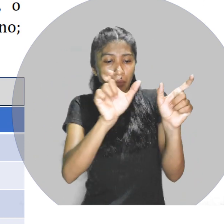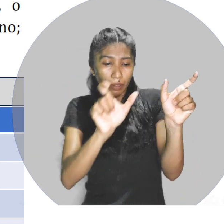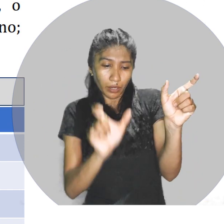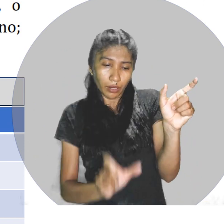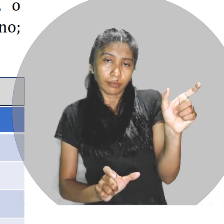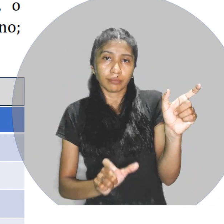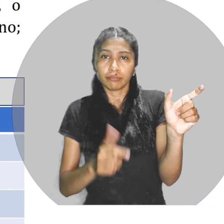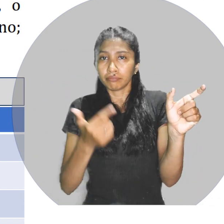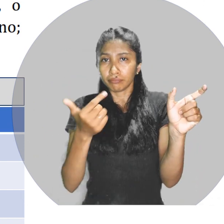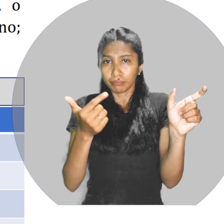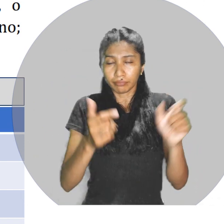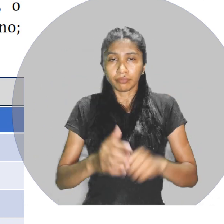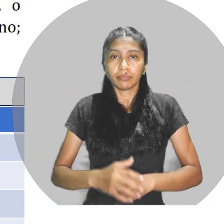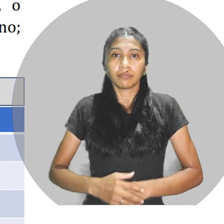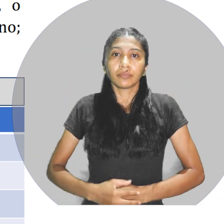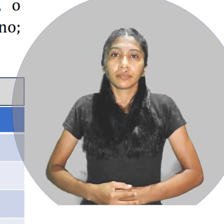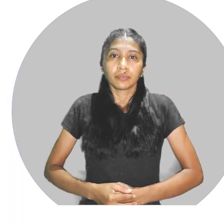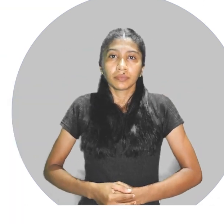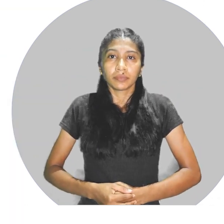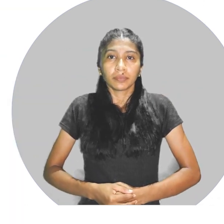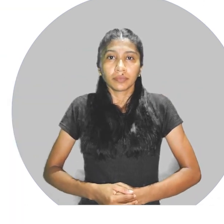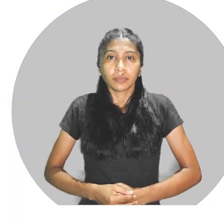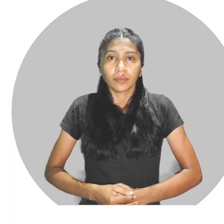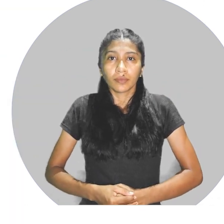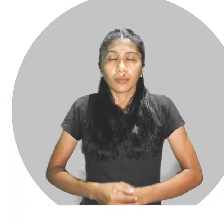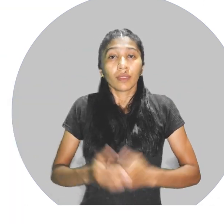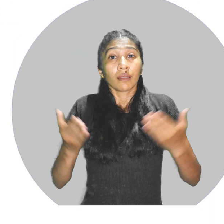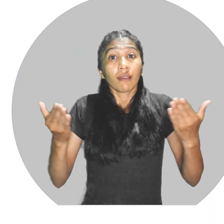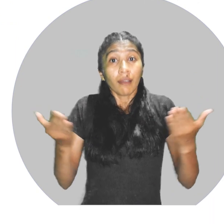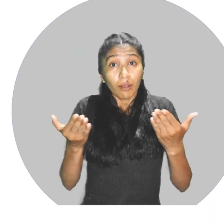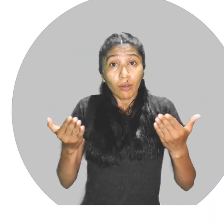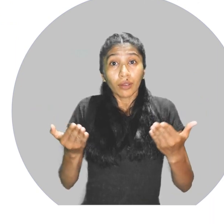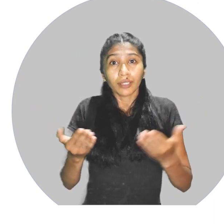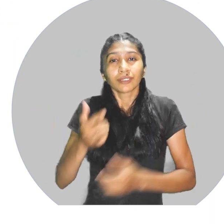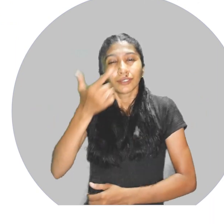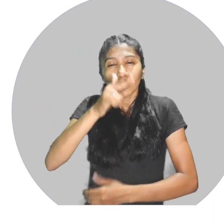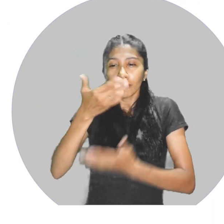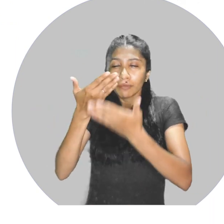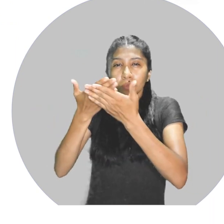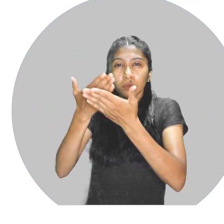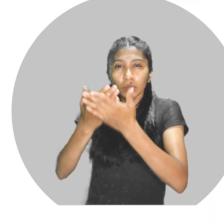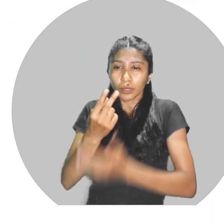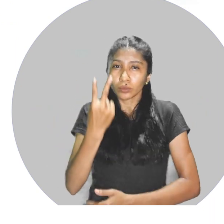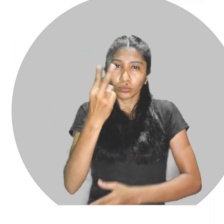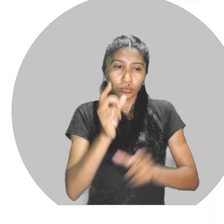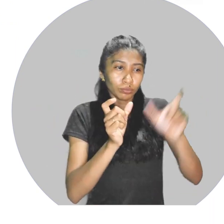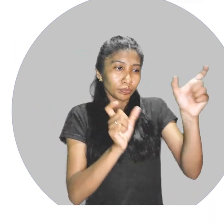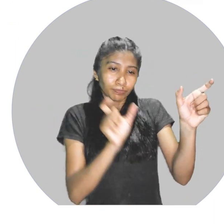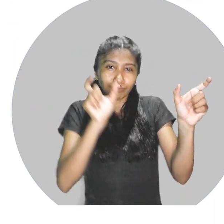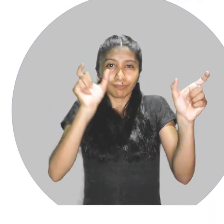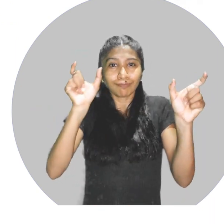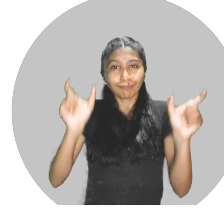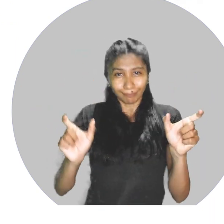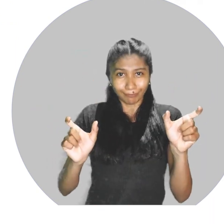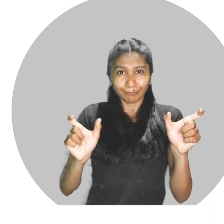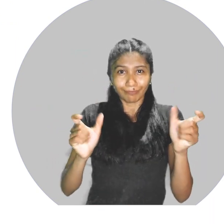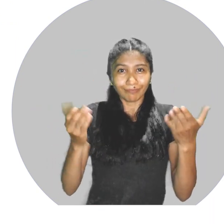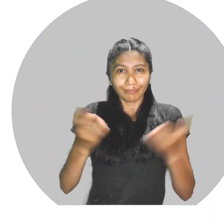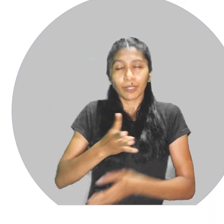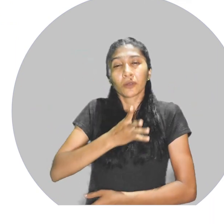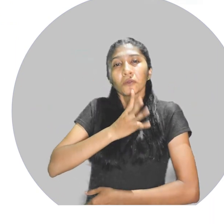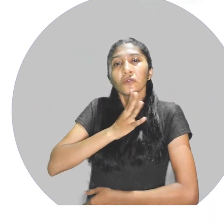radical da palavra. Vamos conhecer duas palavras do segundo tipo, que são os